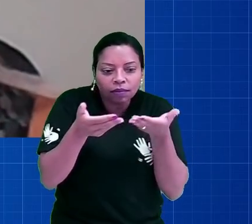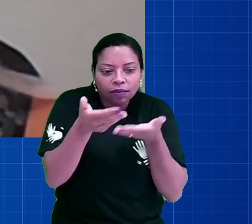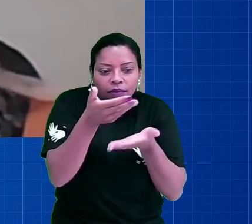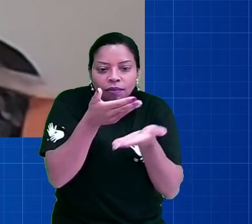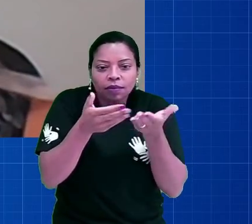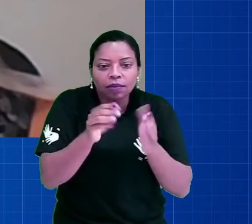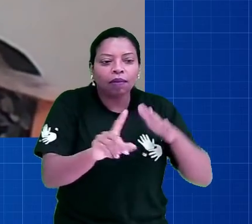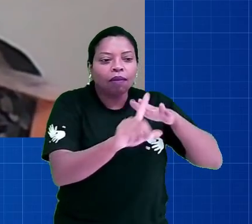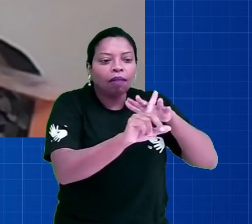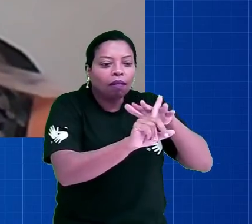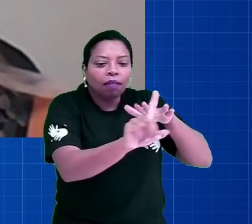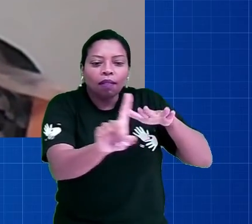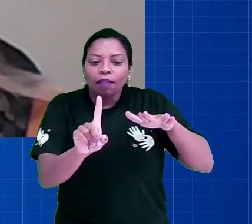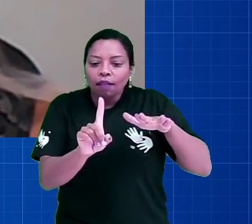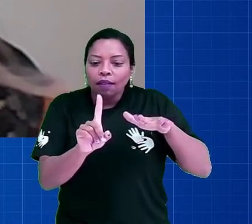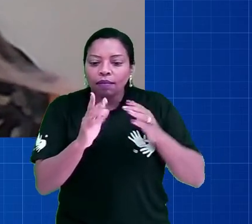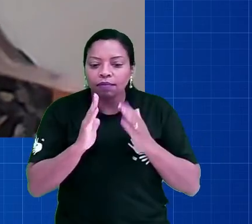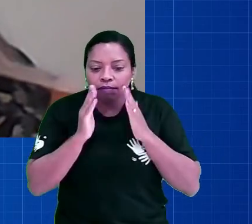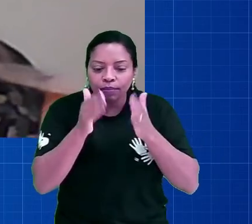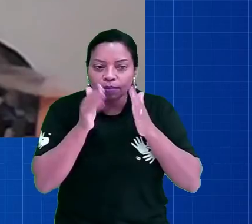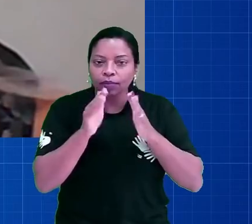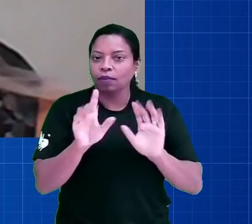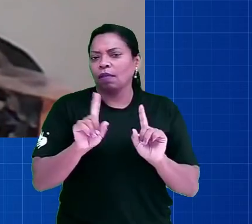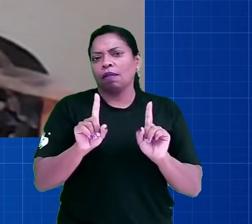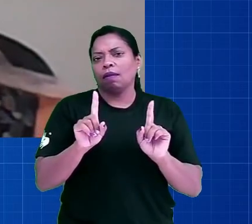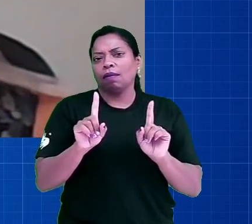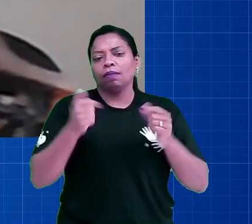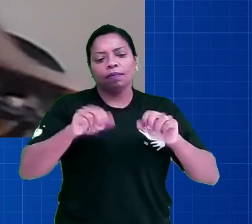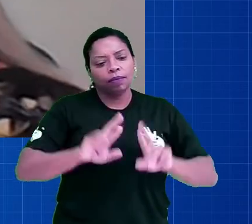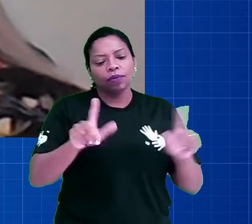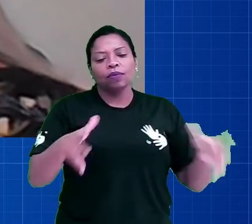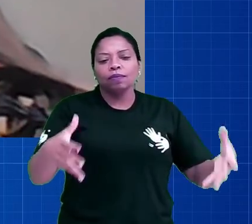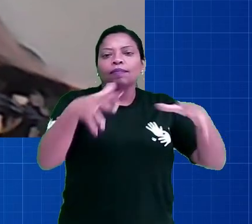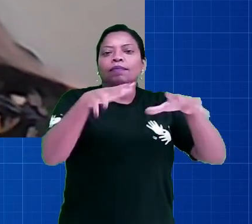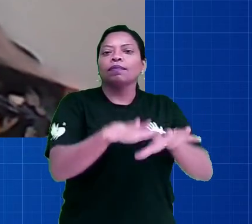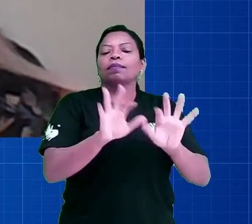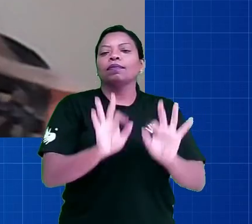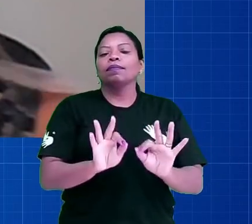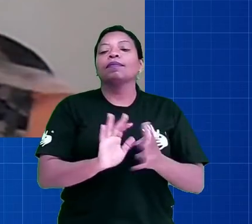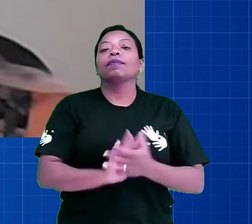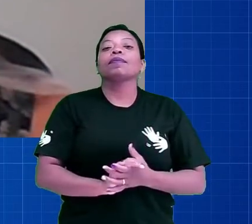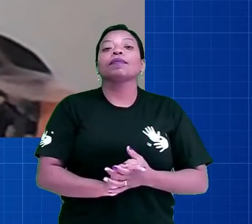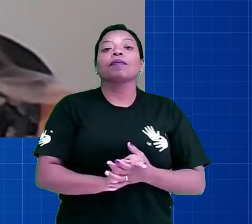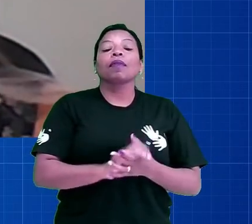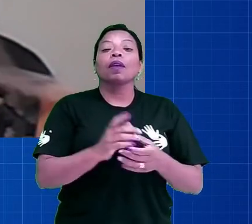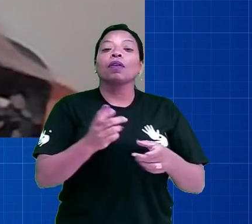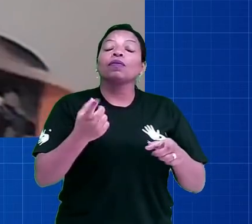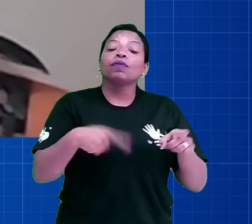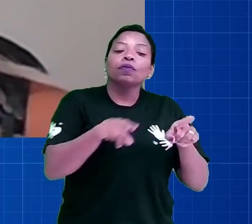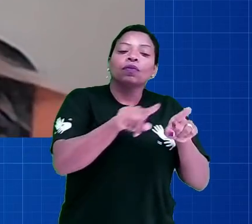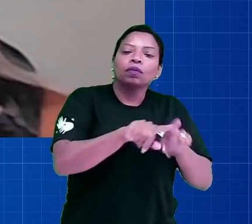gente quer para o nosso estudante, né? Voltando um pouquinho ali na questão de condições de trabalho, no